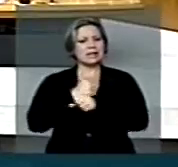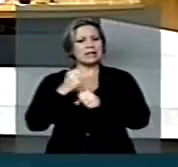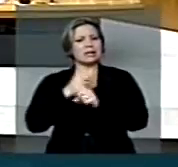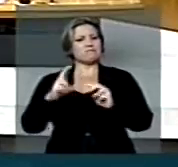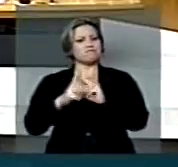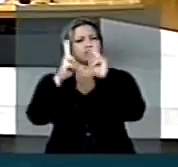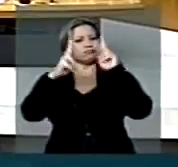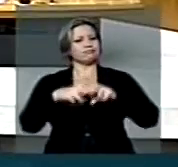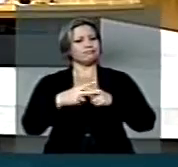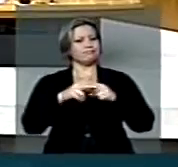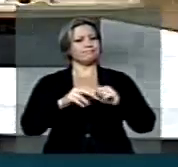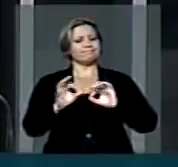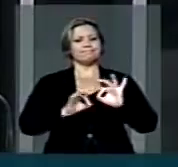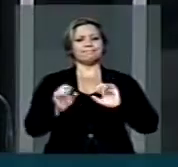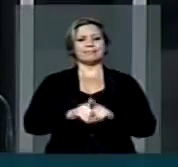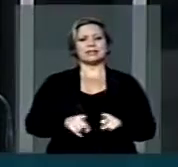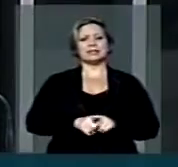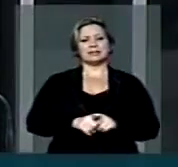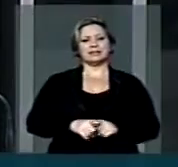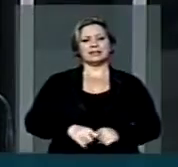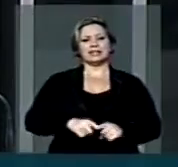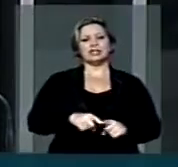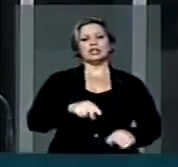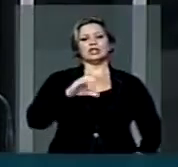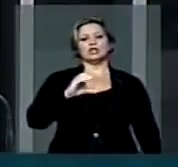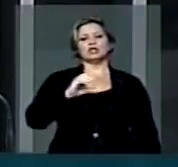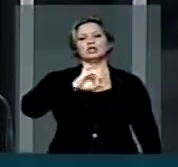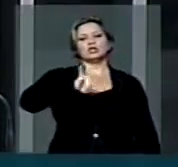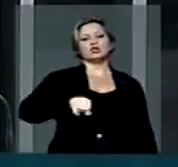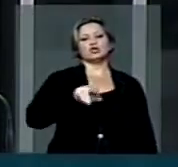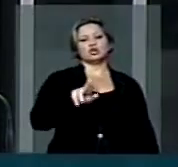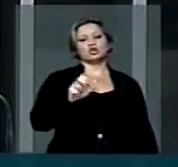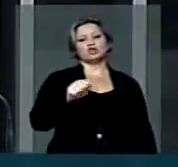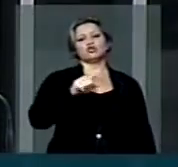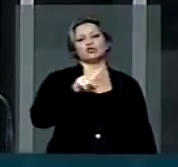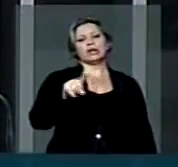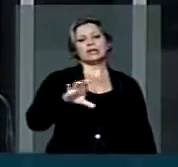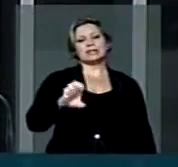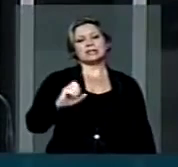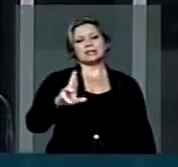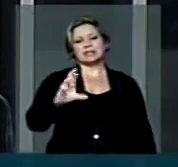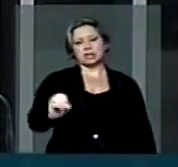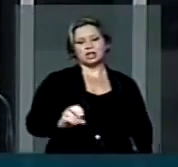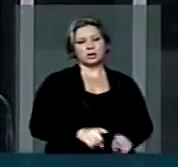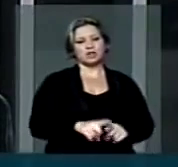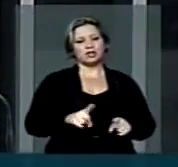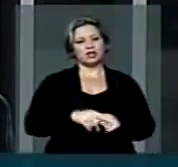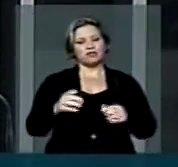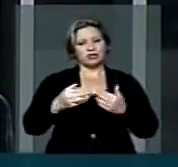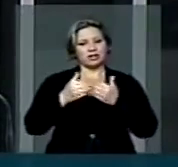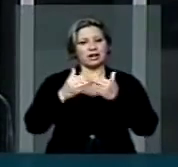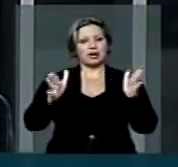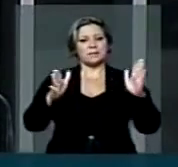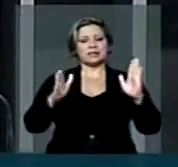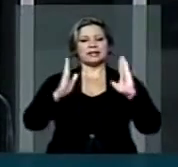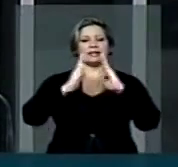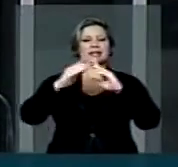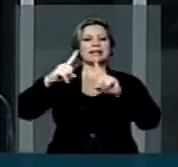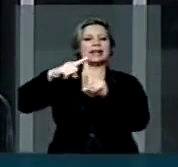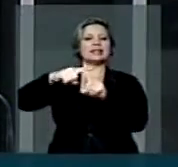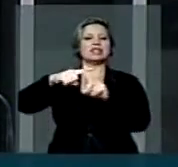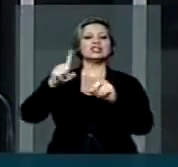Registro aqui é que a Catedral de Juazeiro, ela foi reaberta agora, o santuário, depois